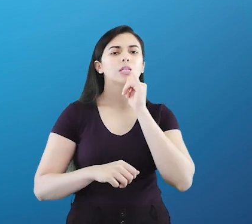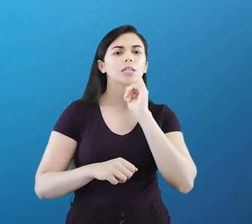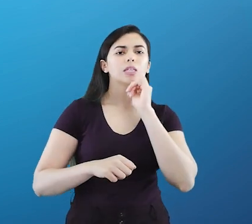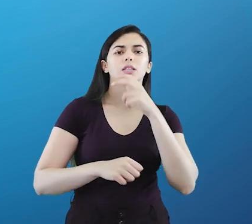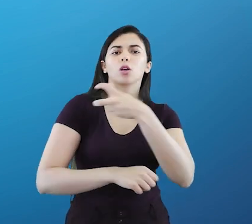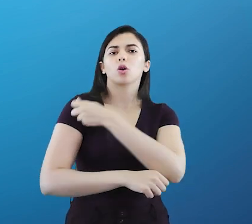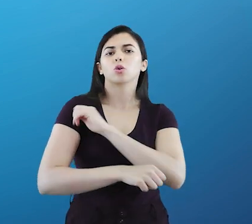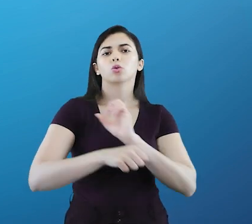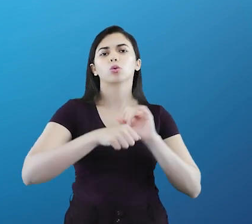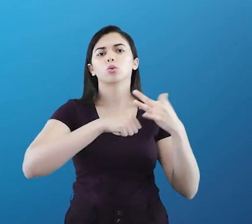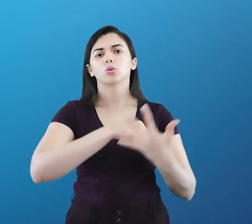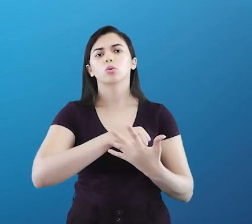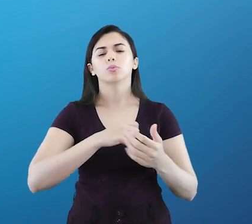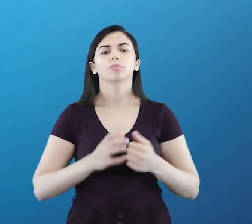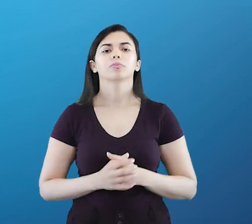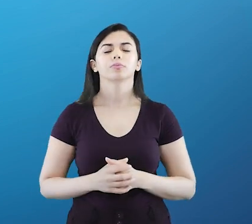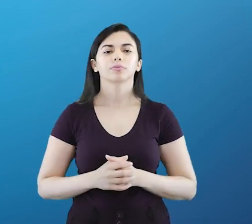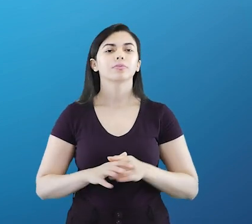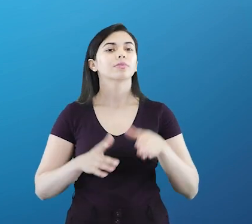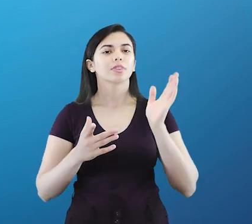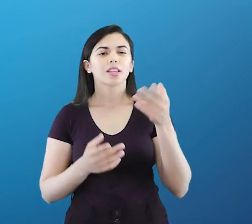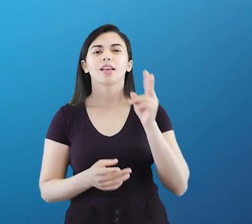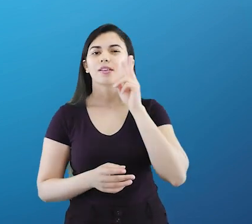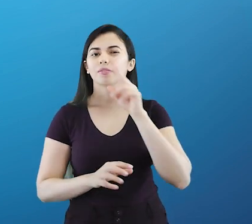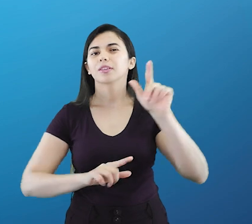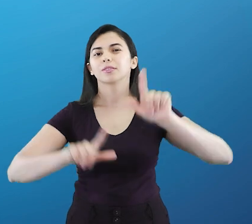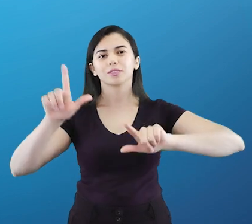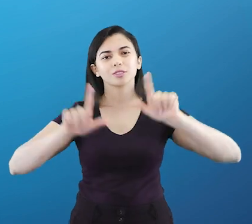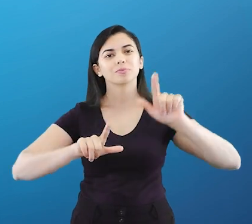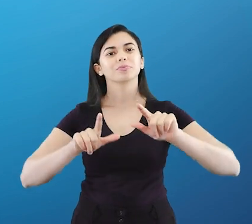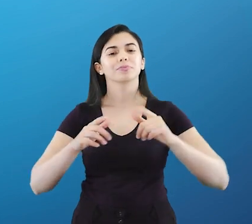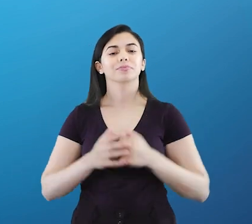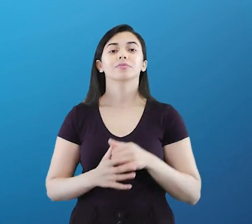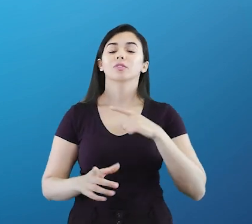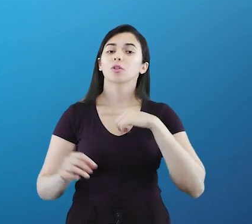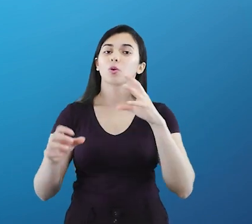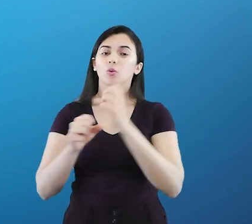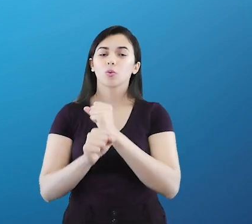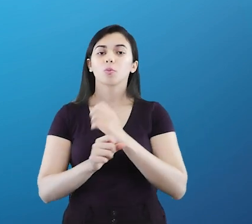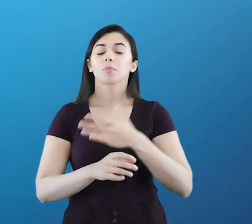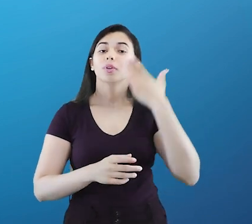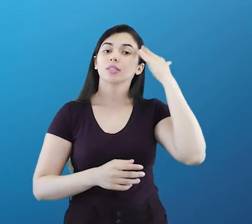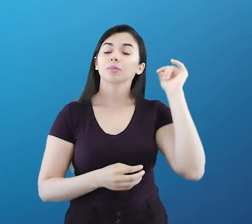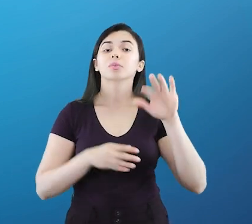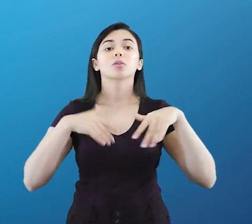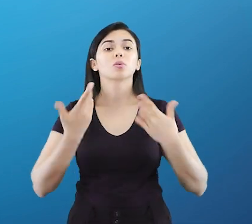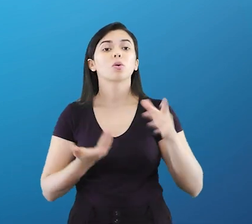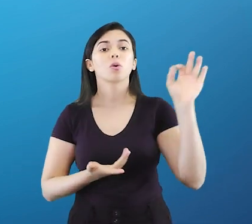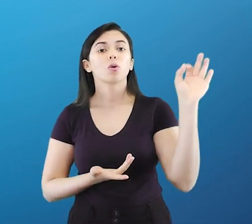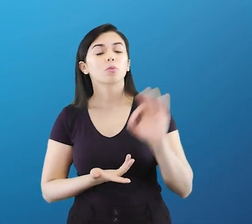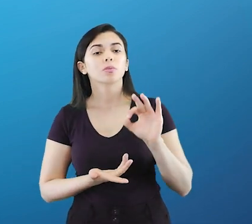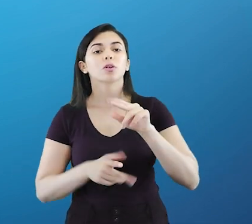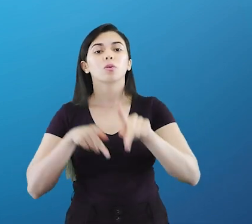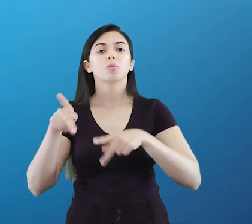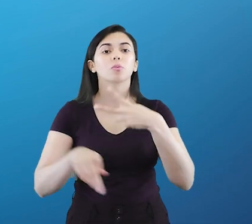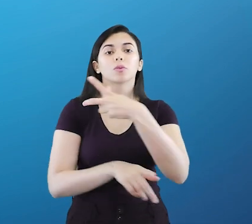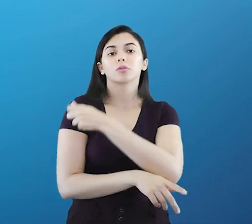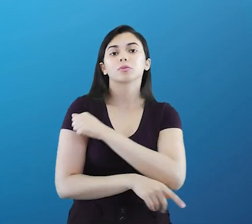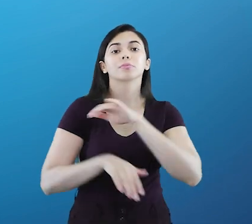Covid esse ano? Então nós vimos muito isso na mídia, né? Eles fazem esse cálculo através para saber o percentual da população